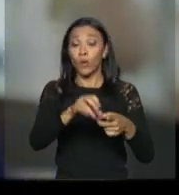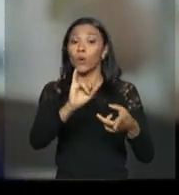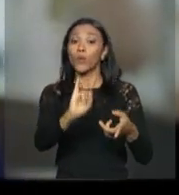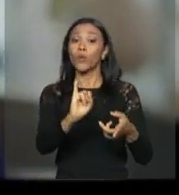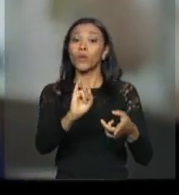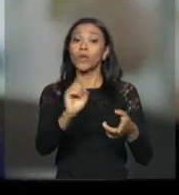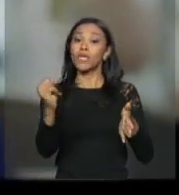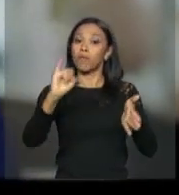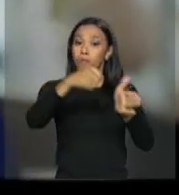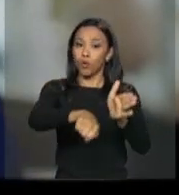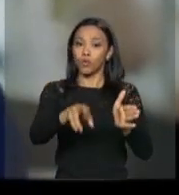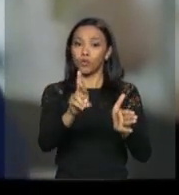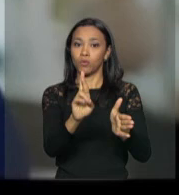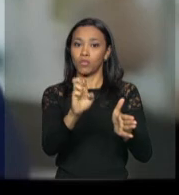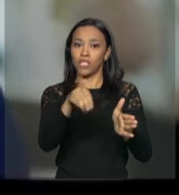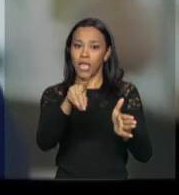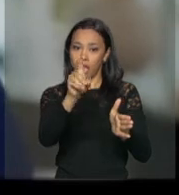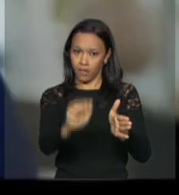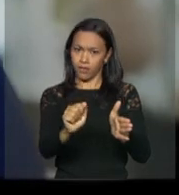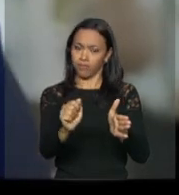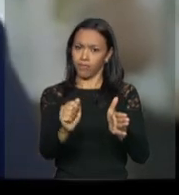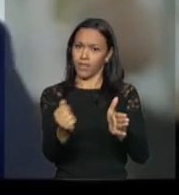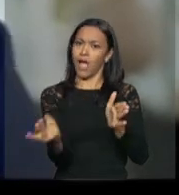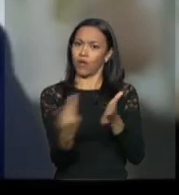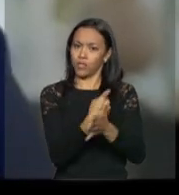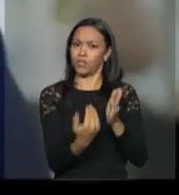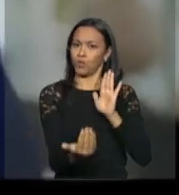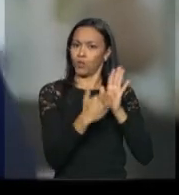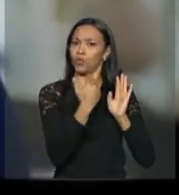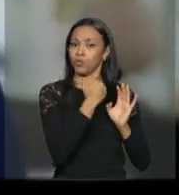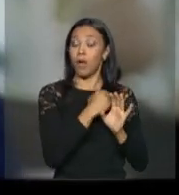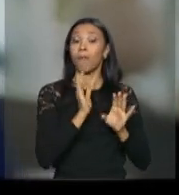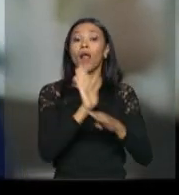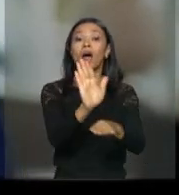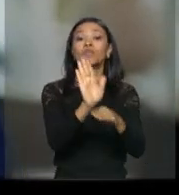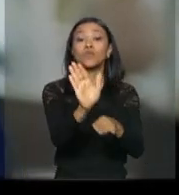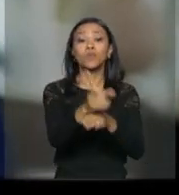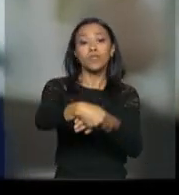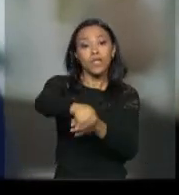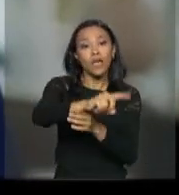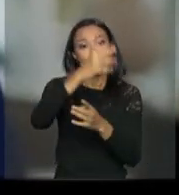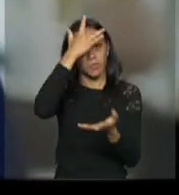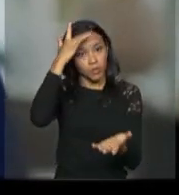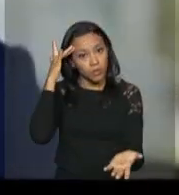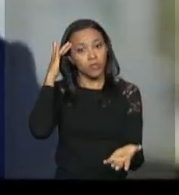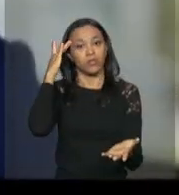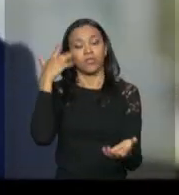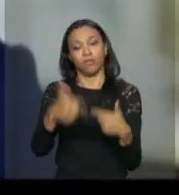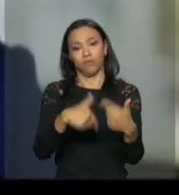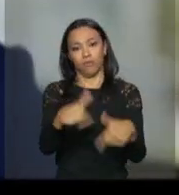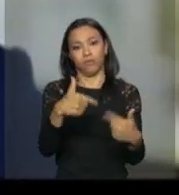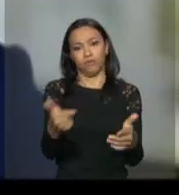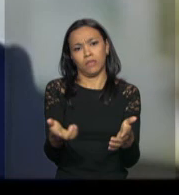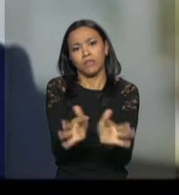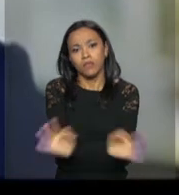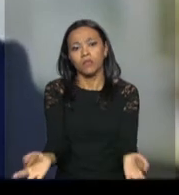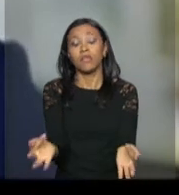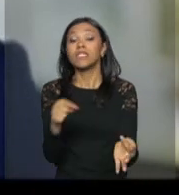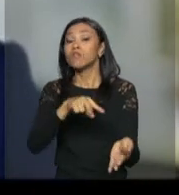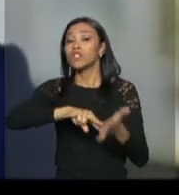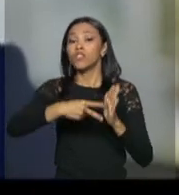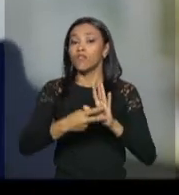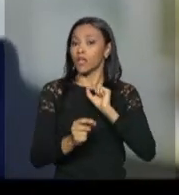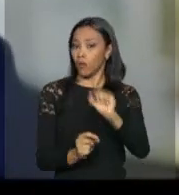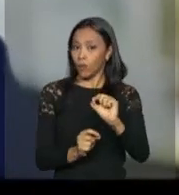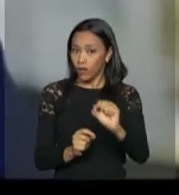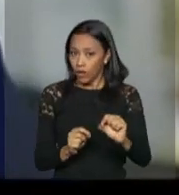como estamos fazendo nos últimos anos, para favorecer aqueles que vivem da renda do seu trabalho. Isso vai significar